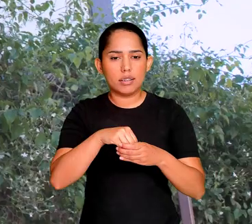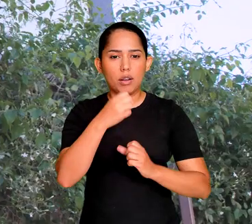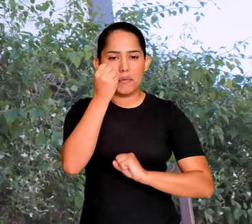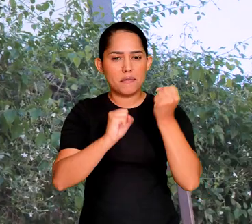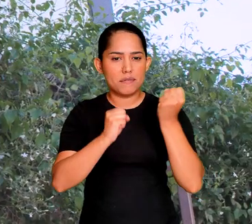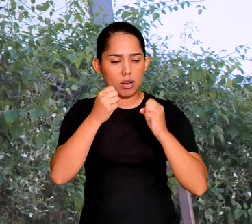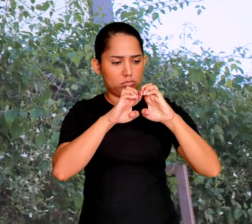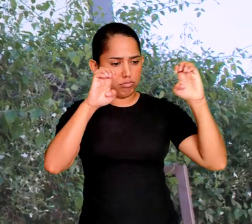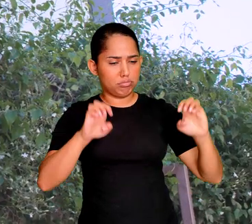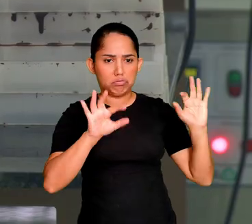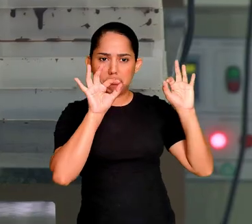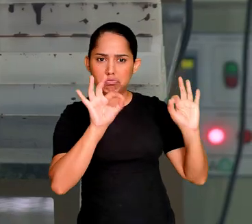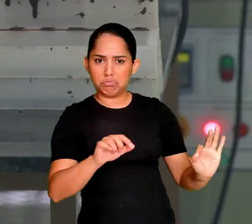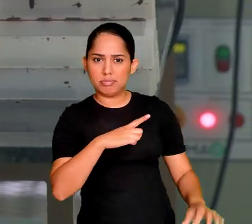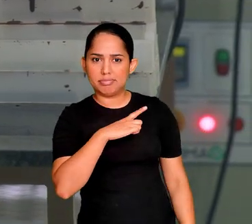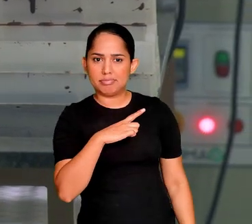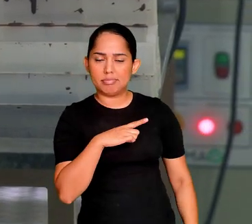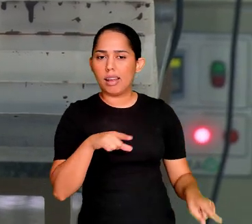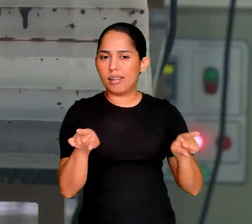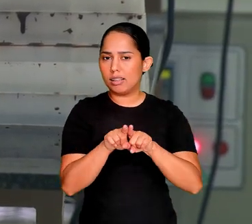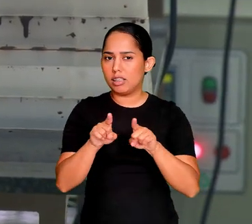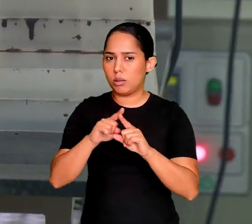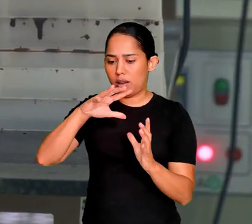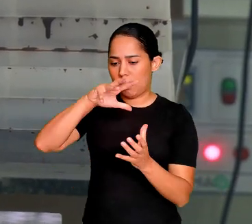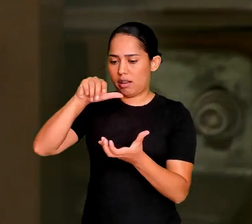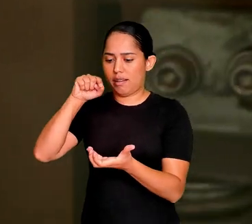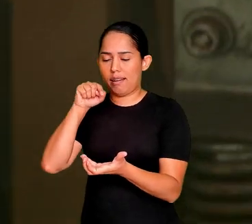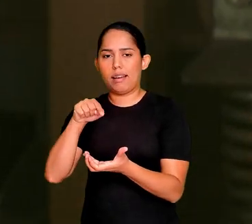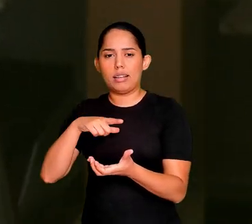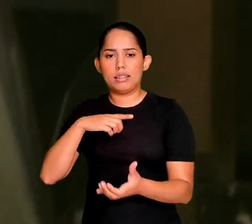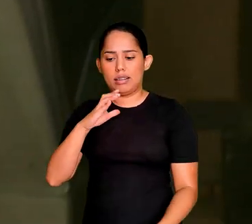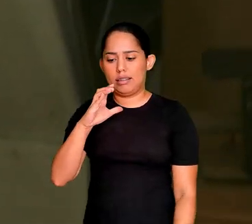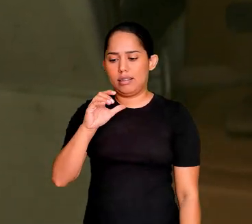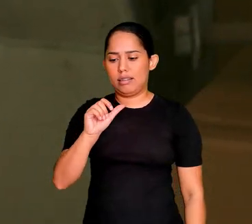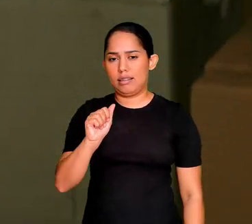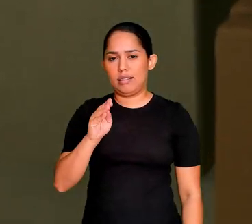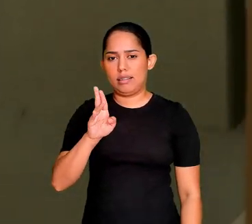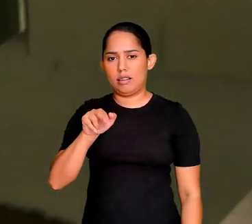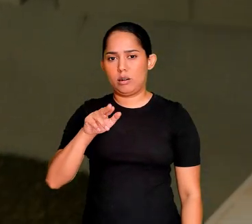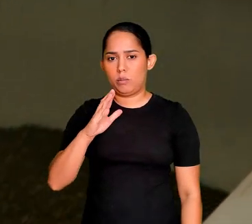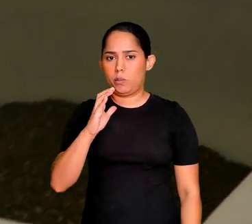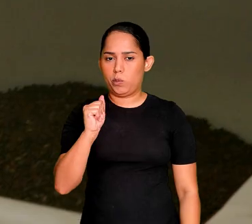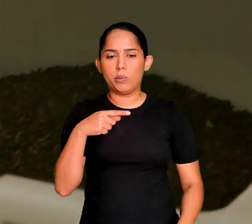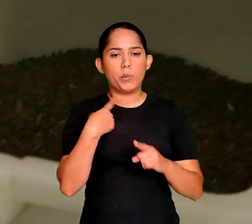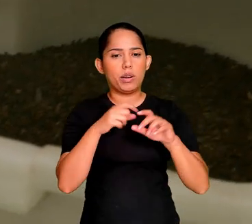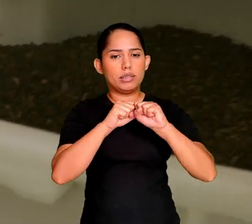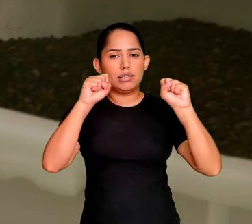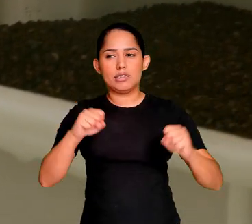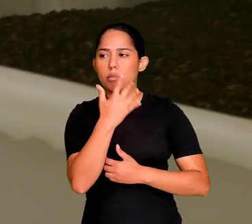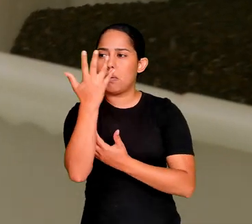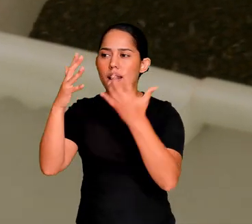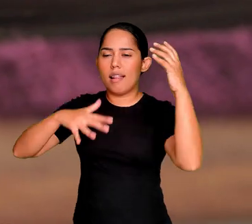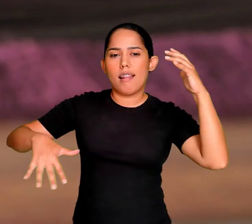fábrica, uma fábrica super bem estruturada. Além disso, a gente tem, com base no cacau, né, chama Cabruca por isso, em homenagem a esse grande